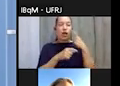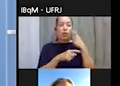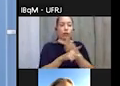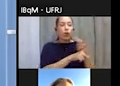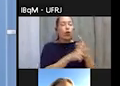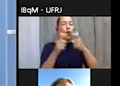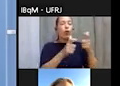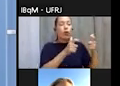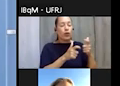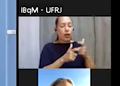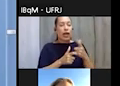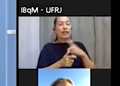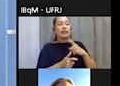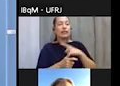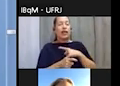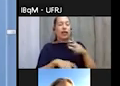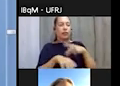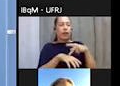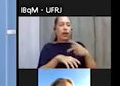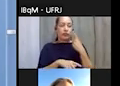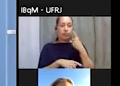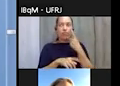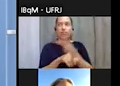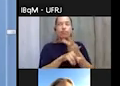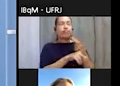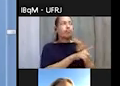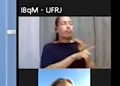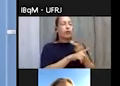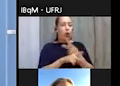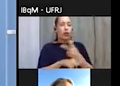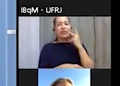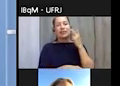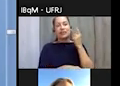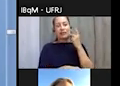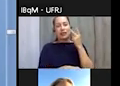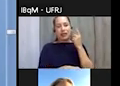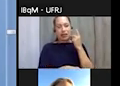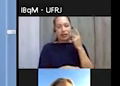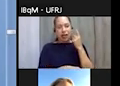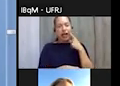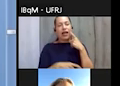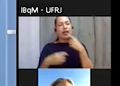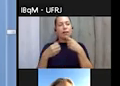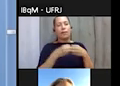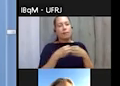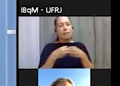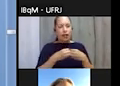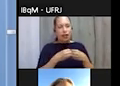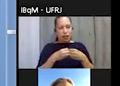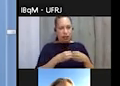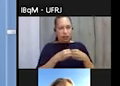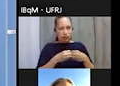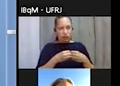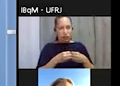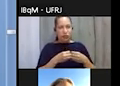houvesse pólvora no país. Então, o estado do Ceará era o porto mais próximo da Europa, então era